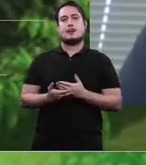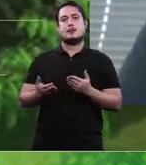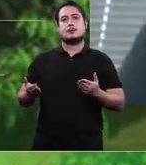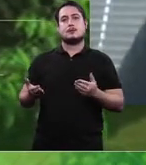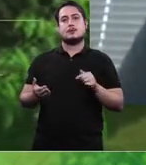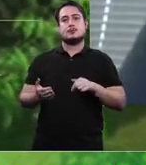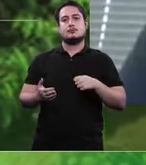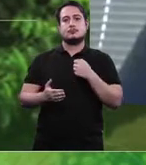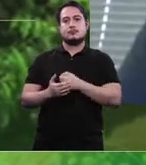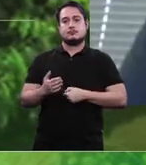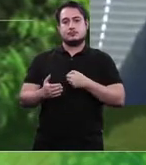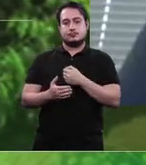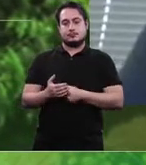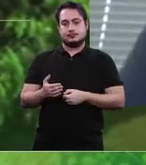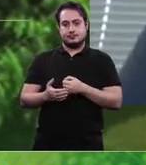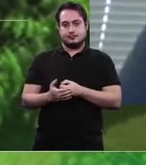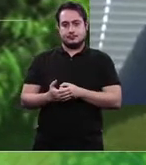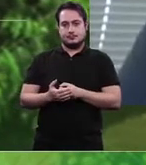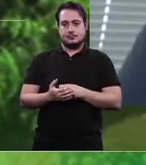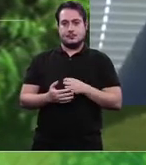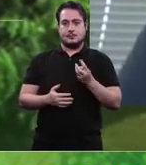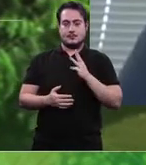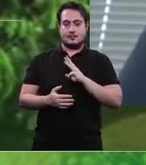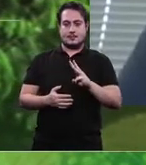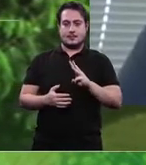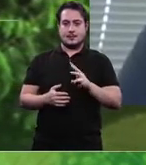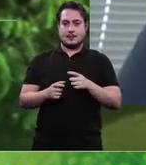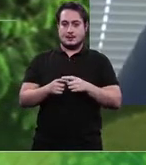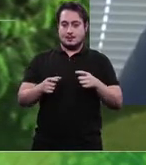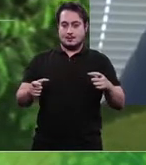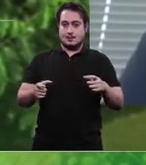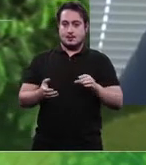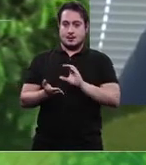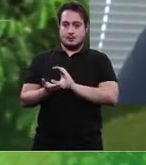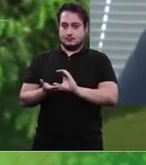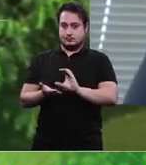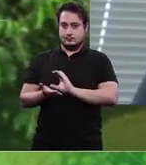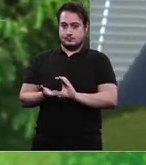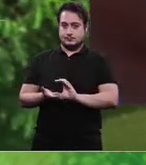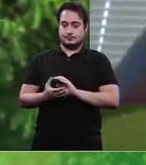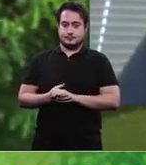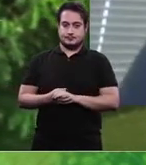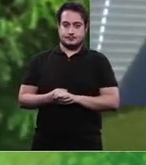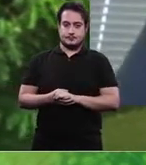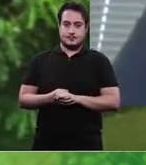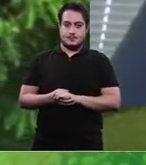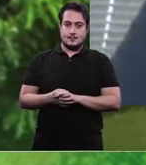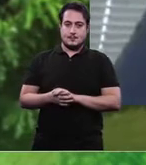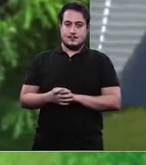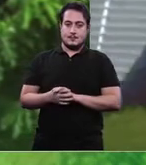aí pleiteando estarmos entre os três maiores destinos de investimento estrangeiro direto. E